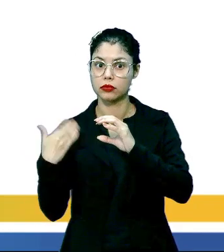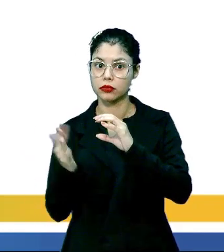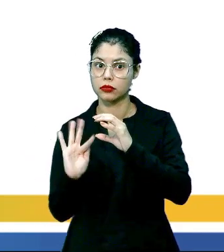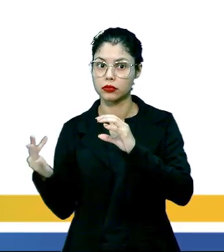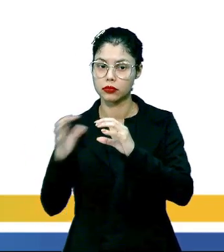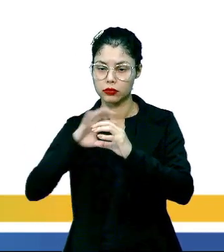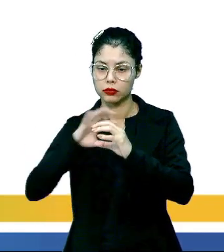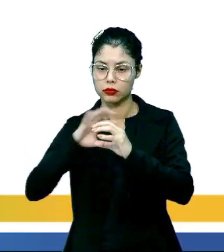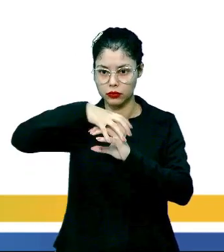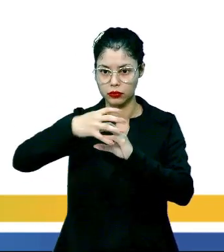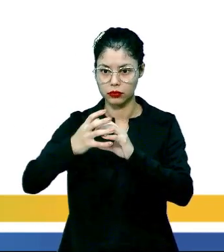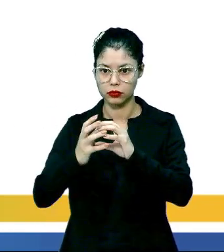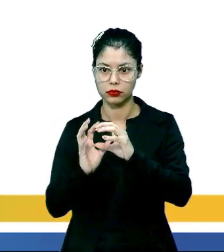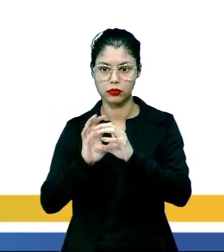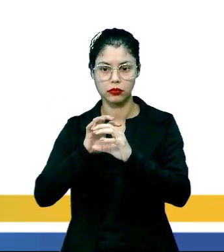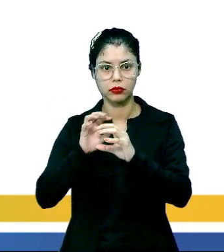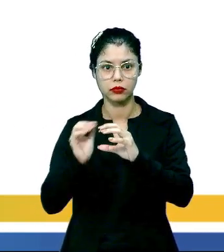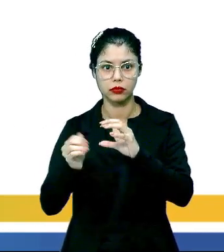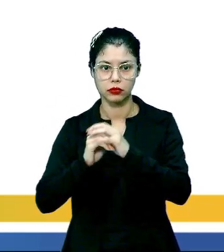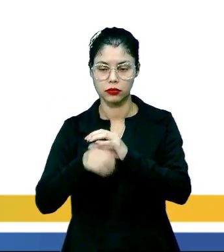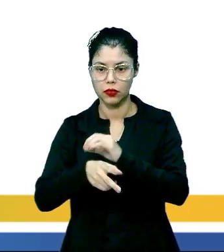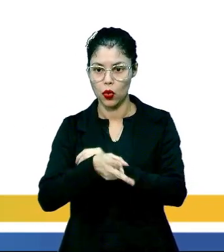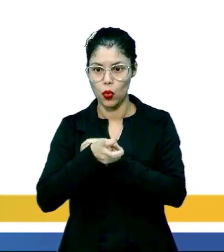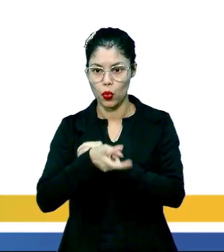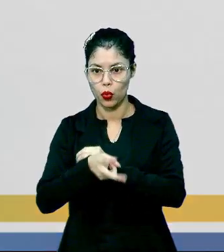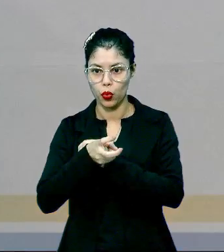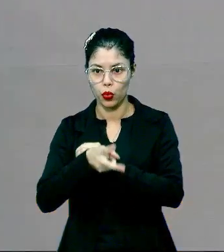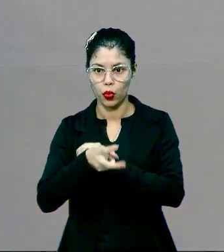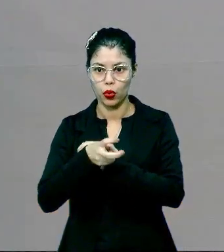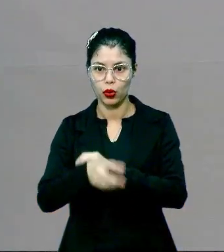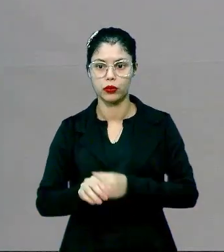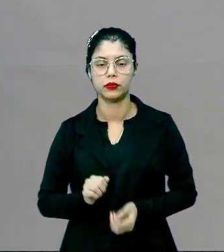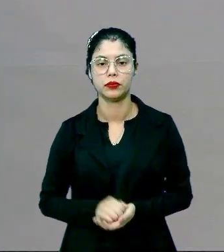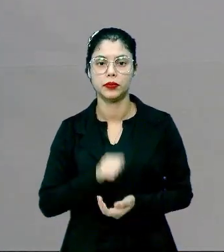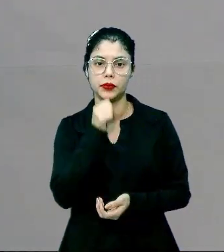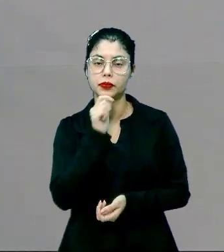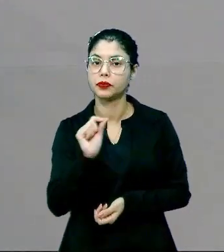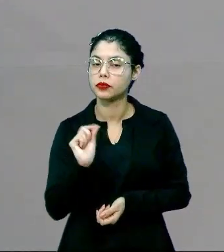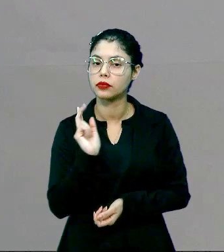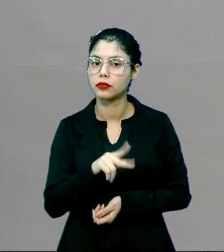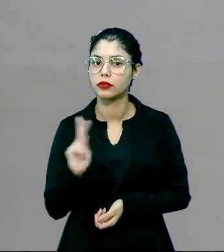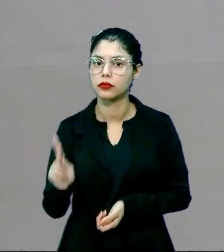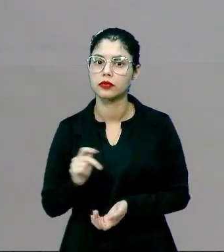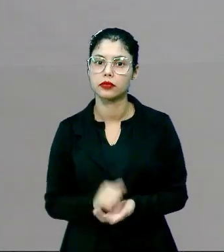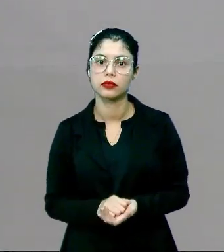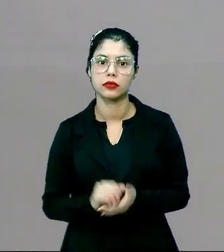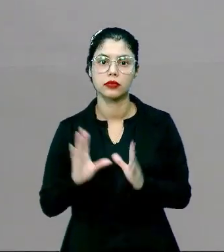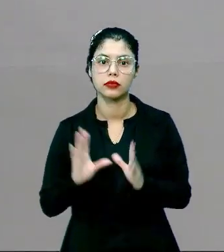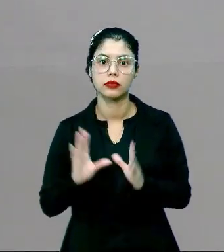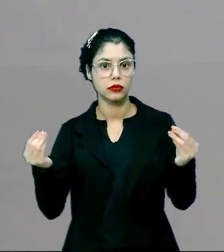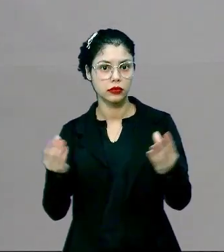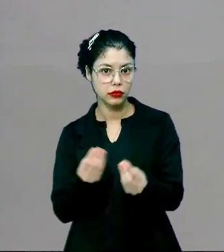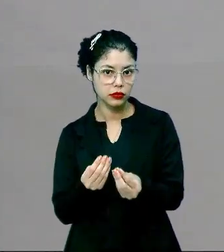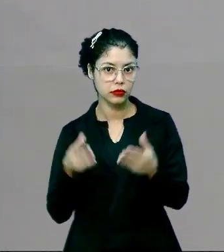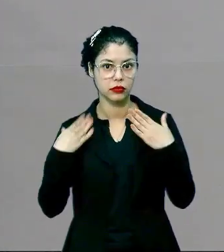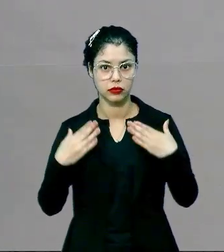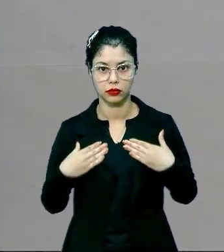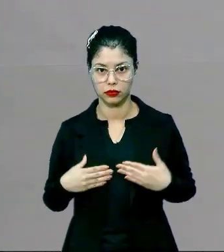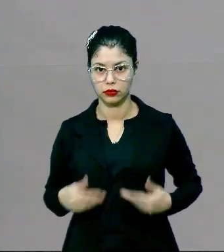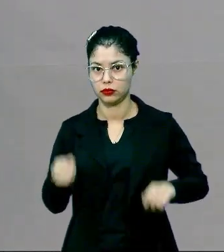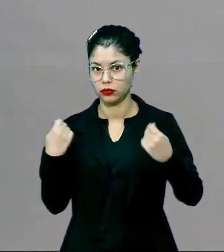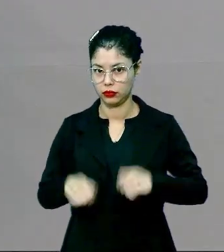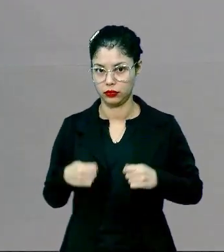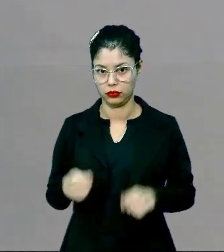função dessa cápsula? Fazer a filtração. Fazer filtração de quê, professora? De substâncias que o nosso